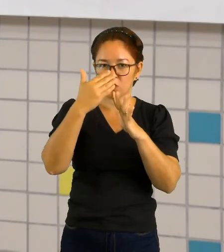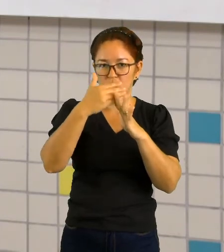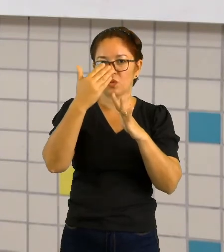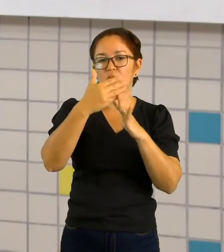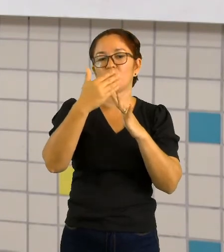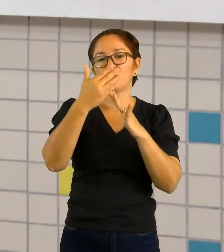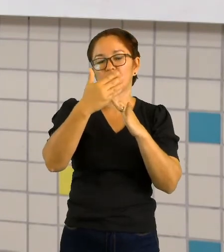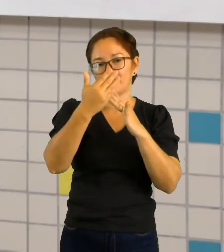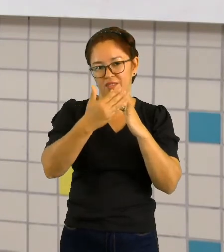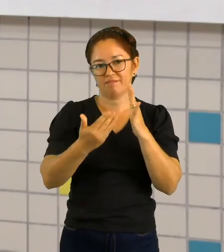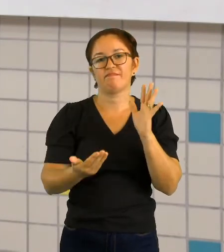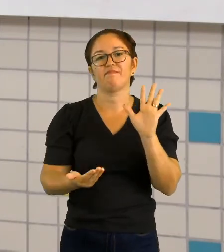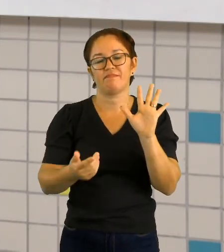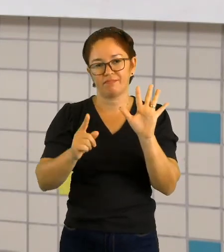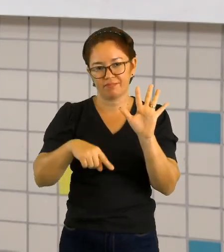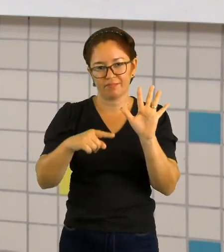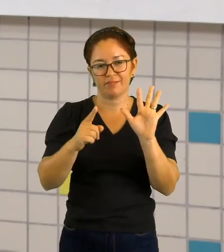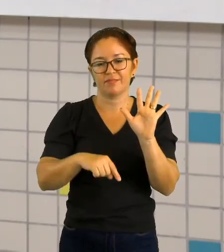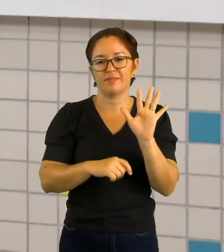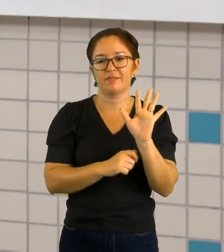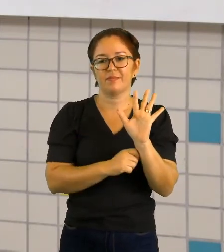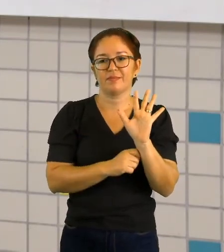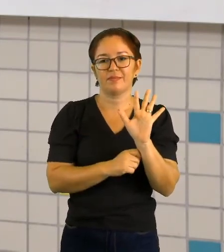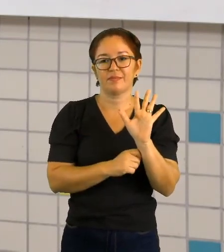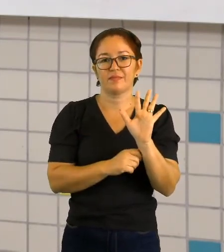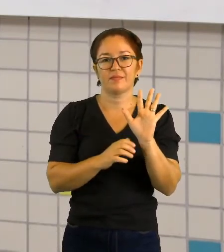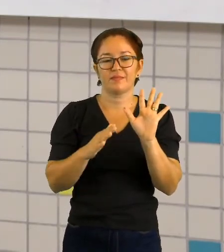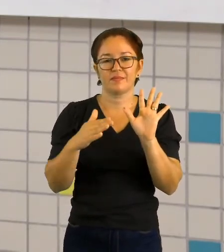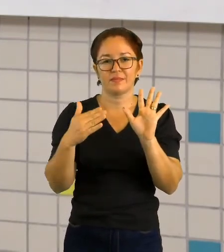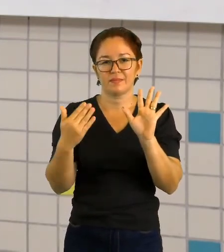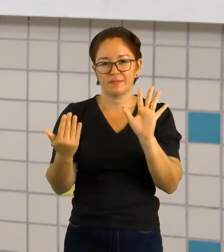ela é uma consoante. Então, essa palavrinha é